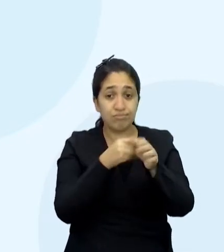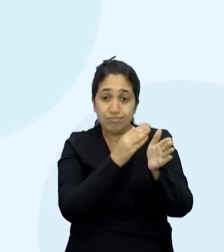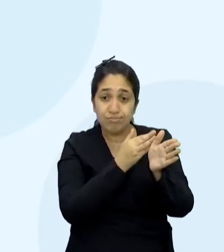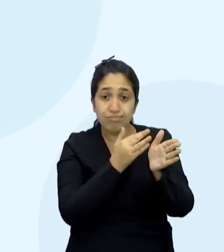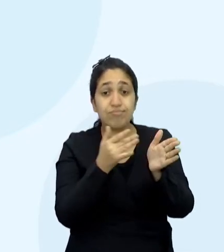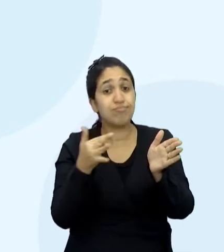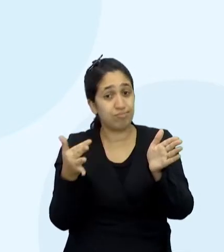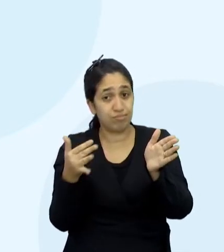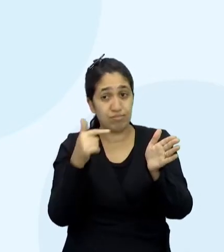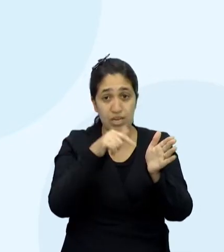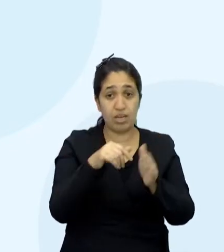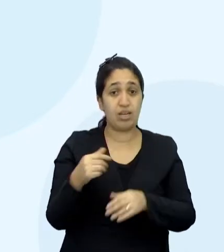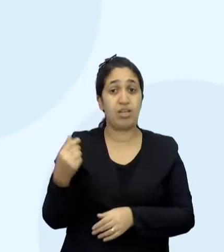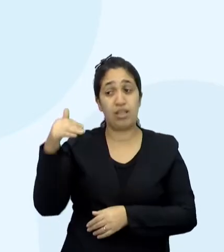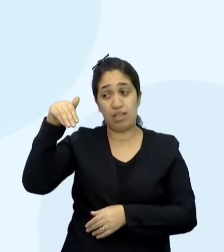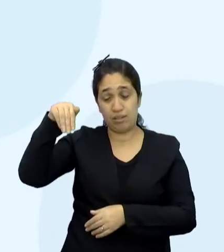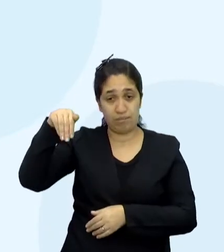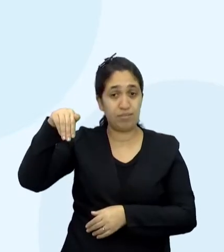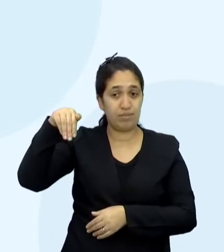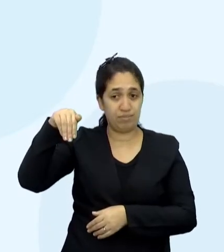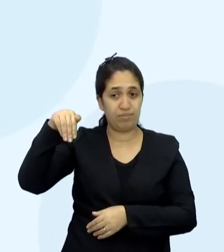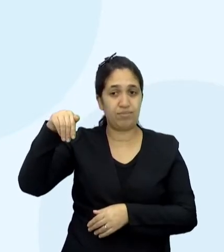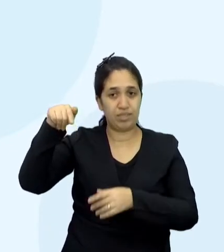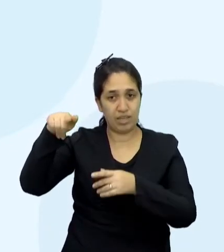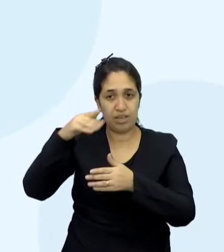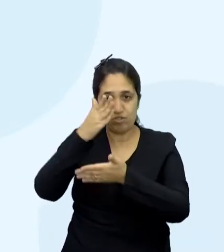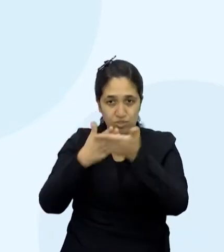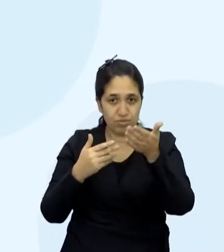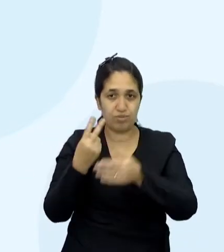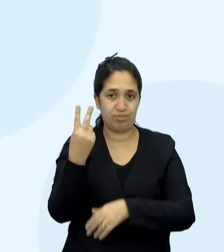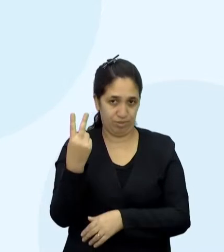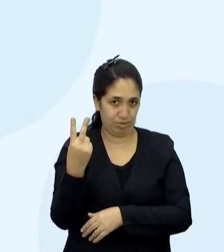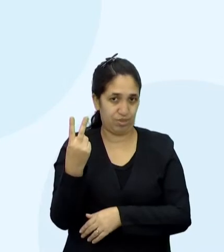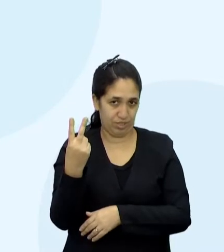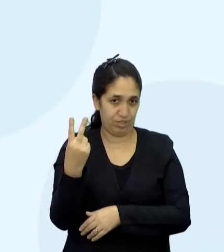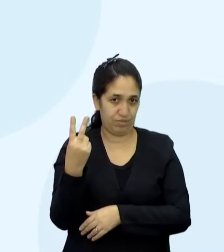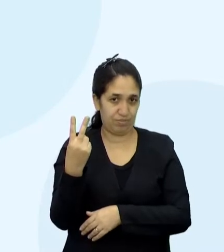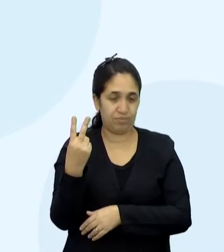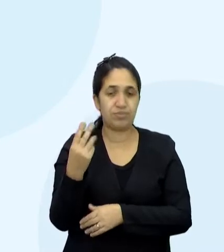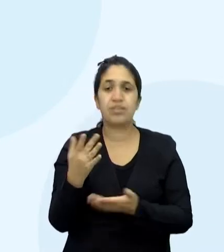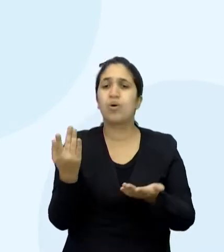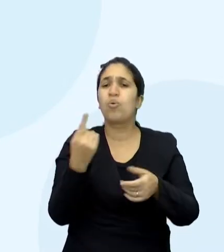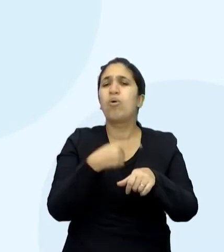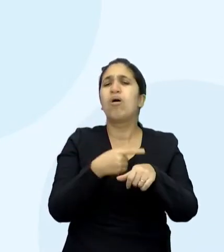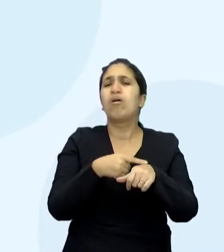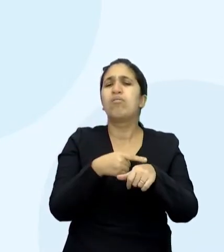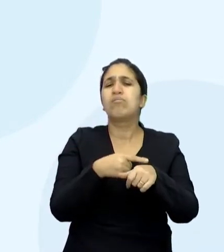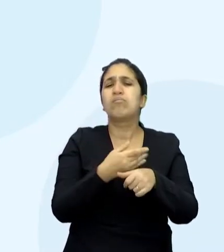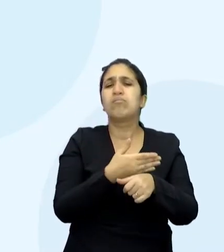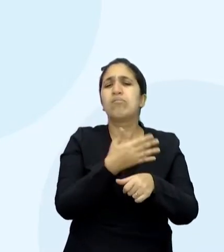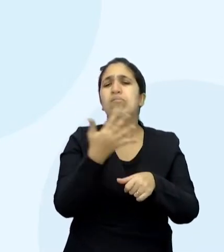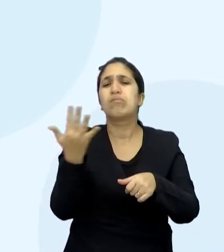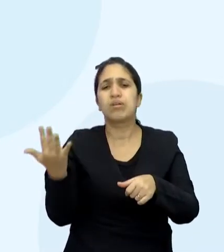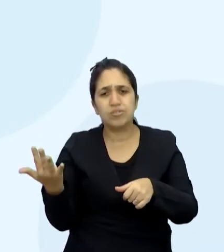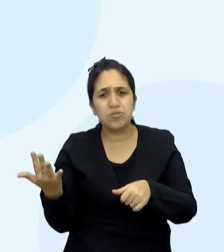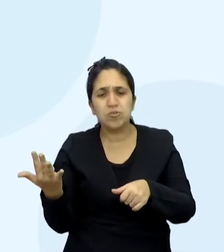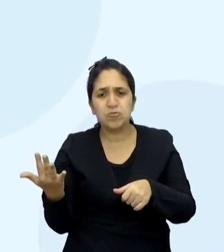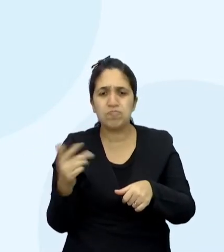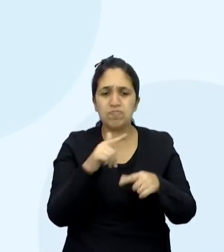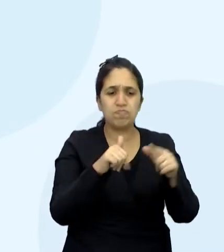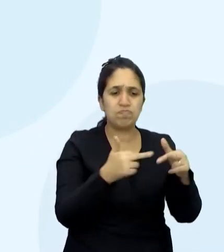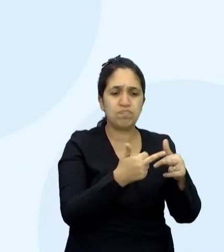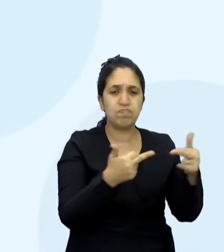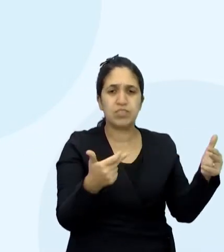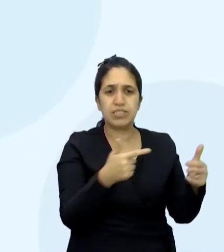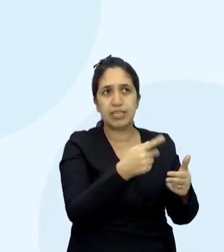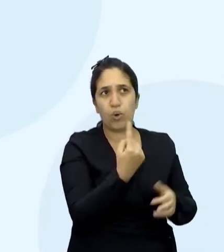para que a massa, né, vou chamar de M aqui, seja dividido por 2. Então, quanto tempo seria necessário, por exemplo, de um material que